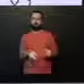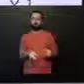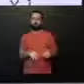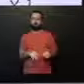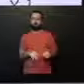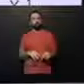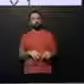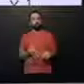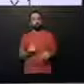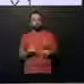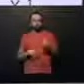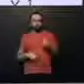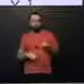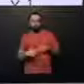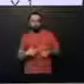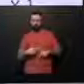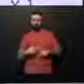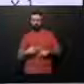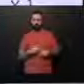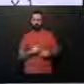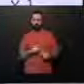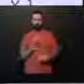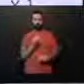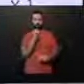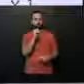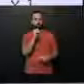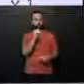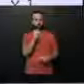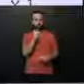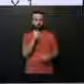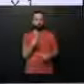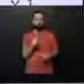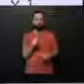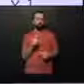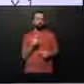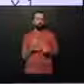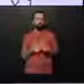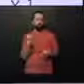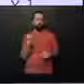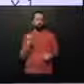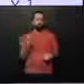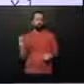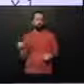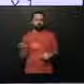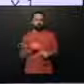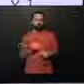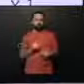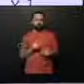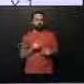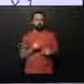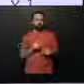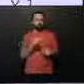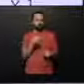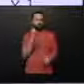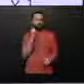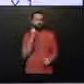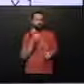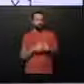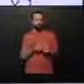Mais uma representação. Eu tenho 8 vezes 10 vezes 10, porque 10 vezes 10,